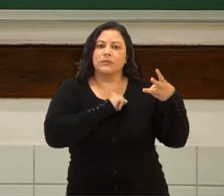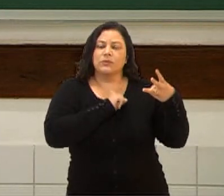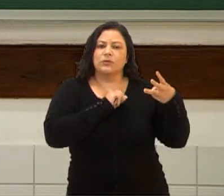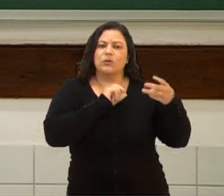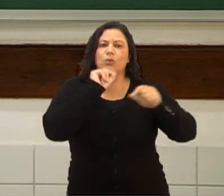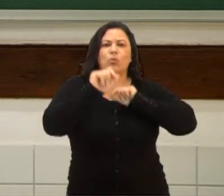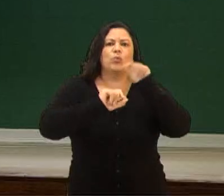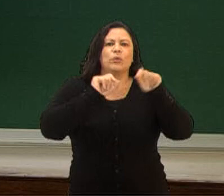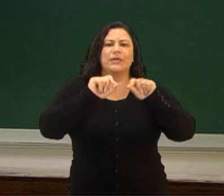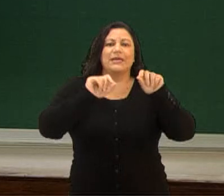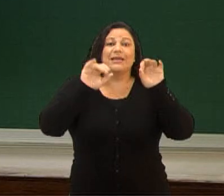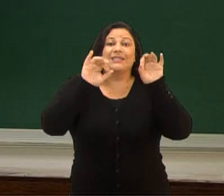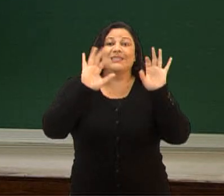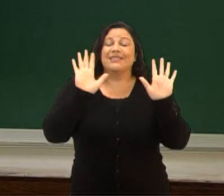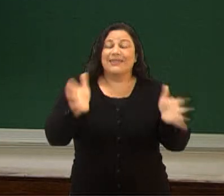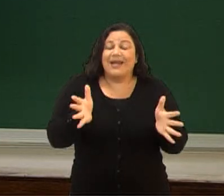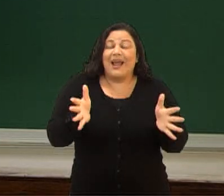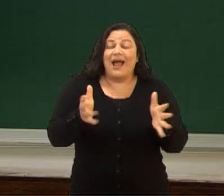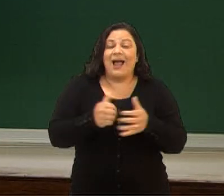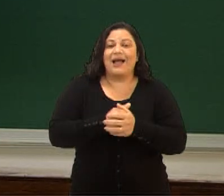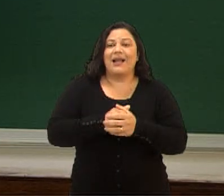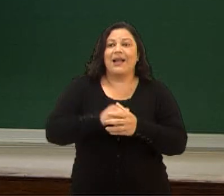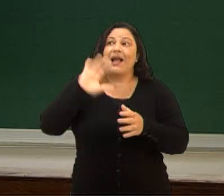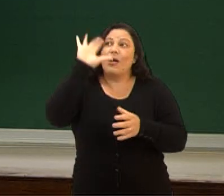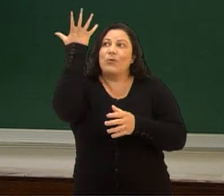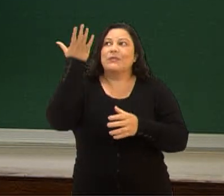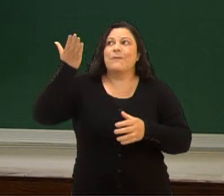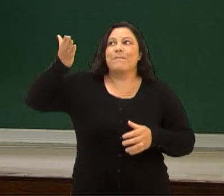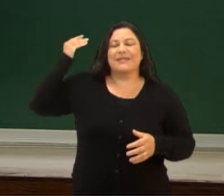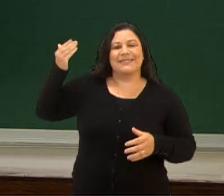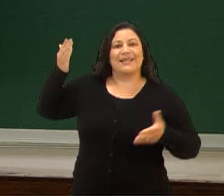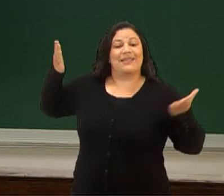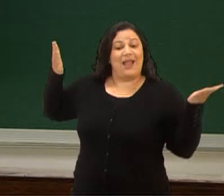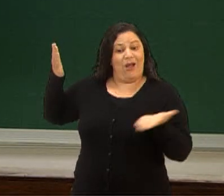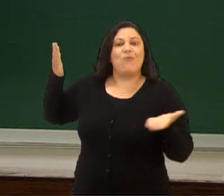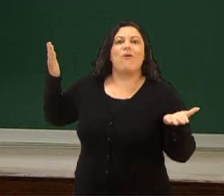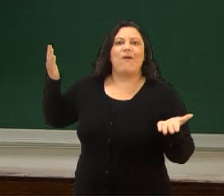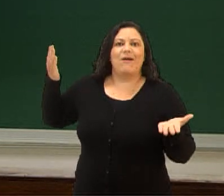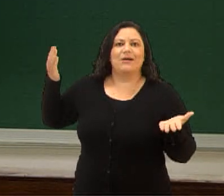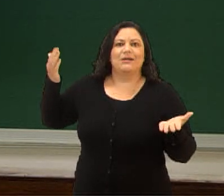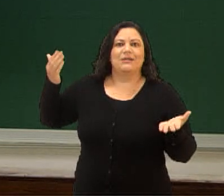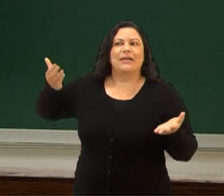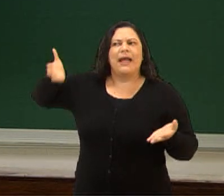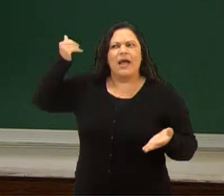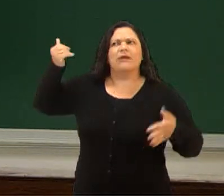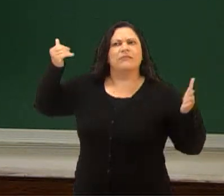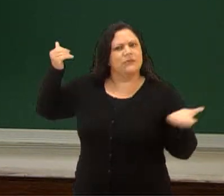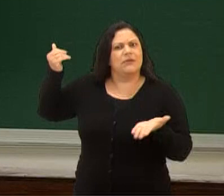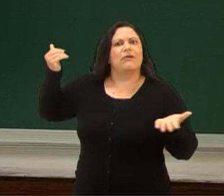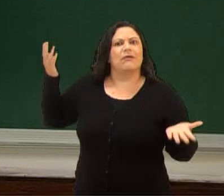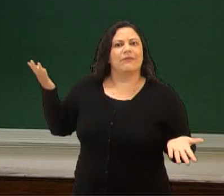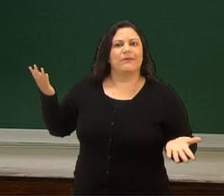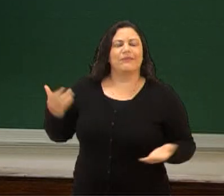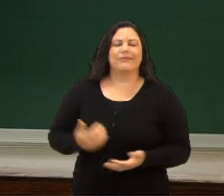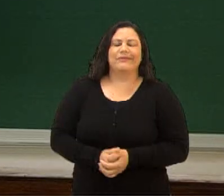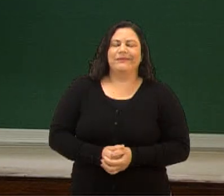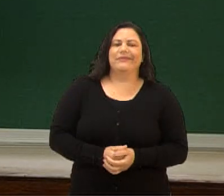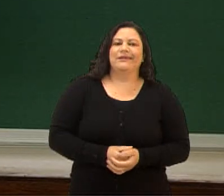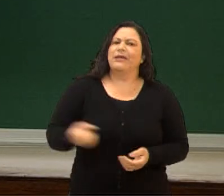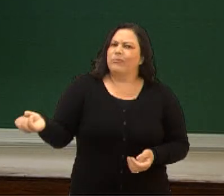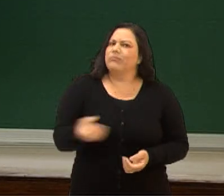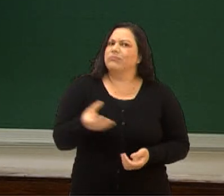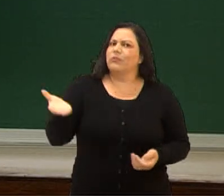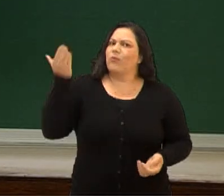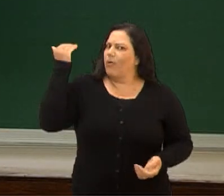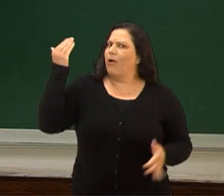que acabaram de acontecer. Veja, eu estou falando de um passado, mas de um passado bem recente. Então, também uso esse tempo